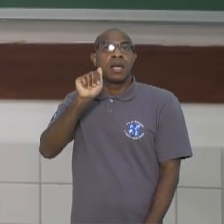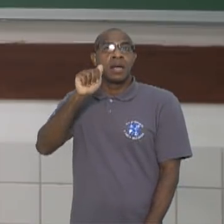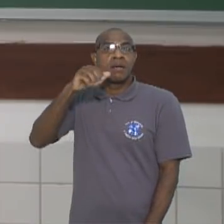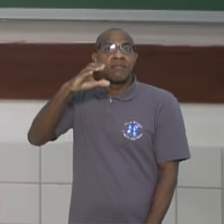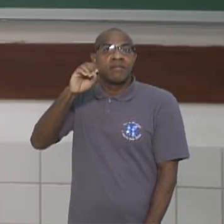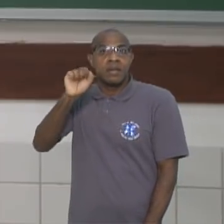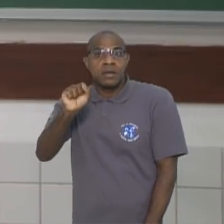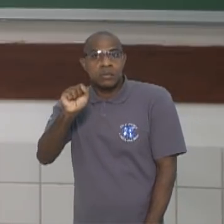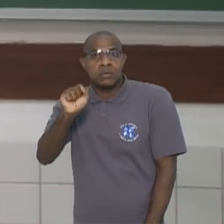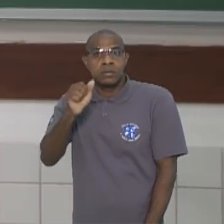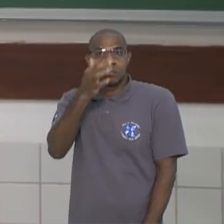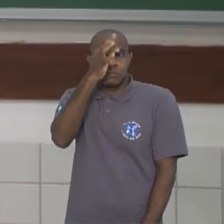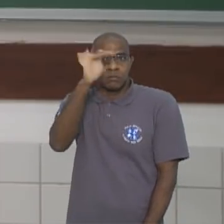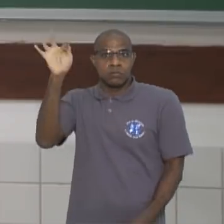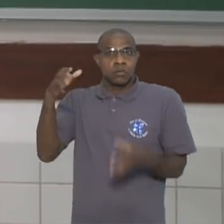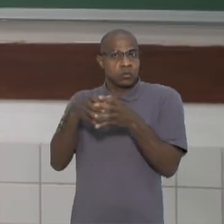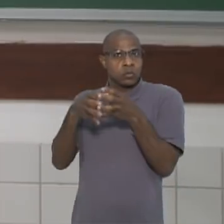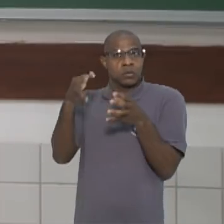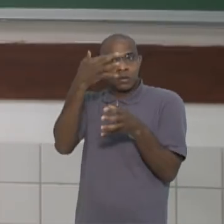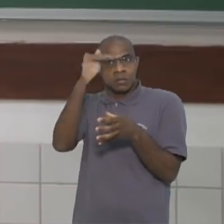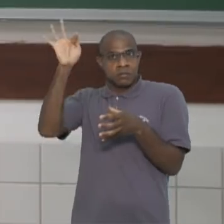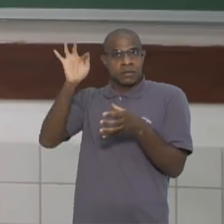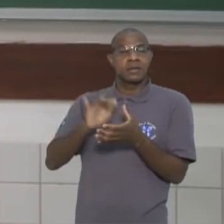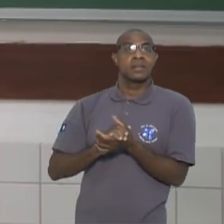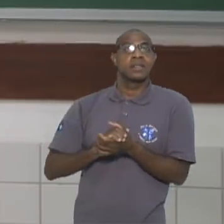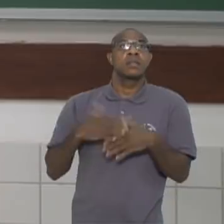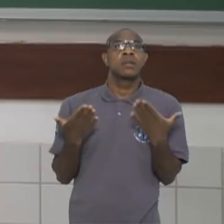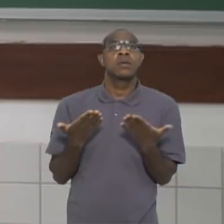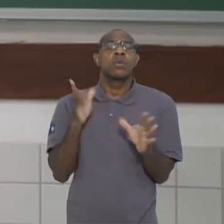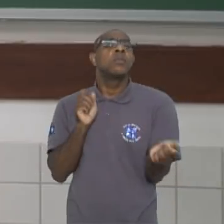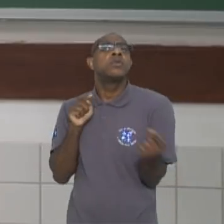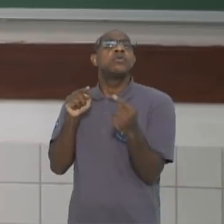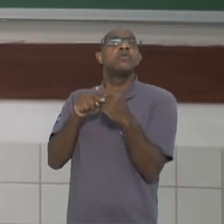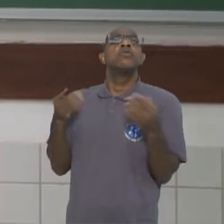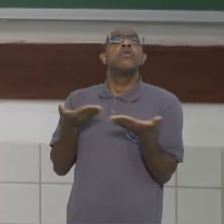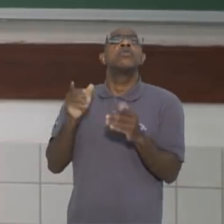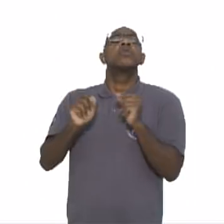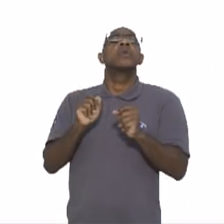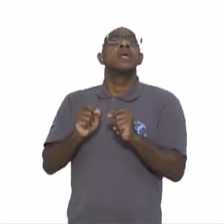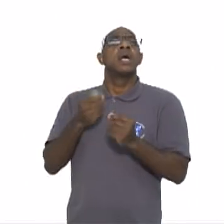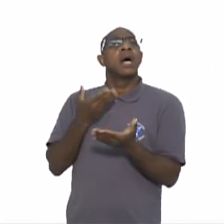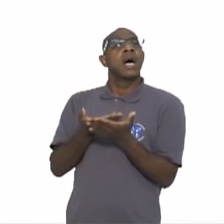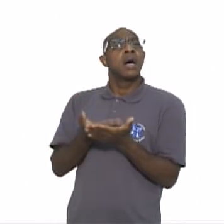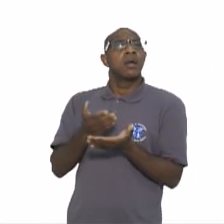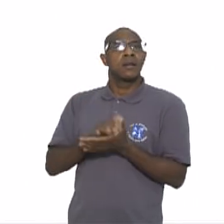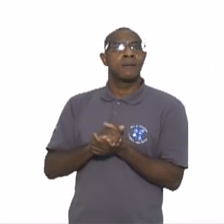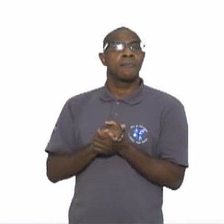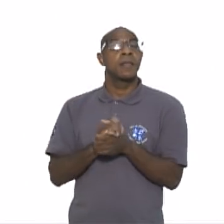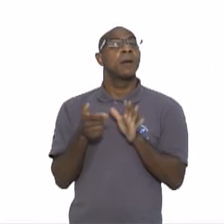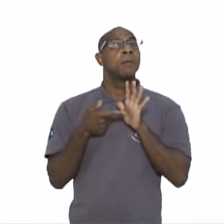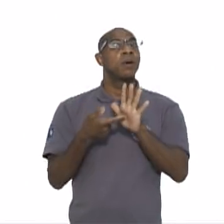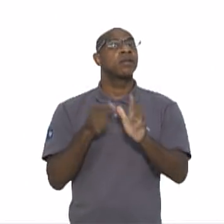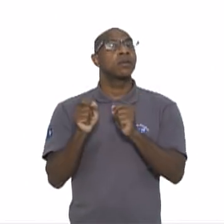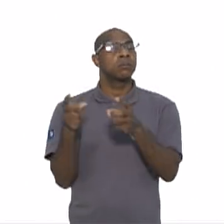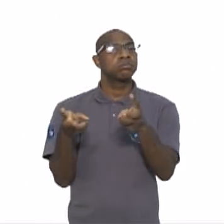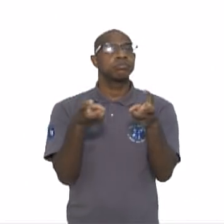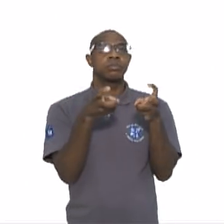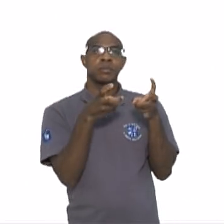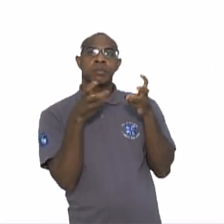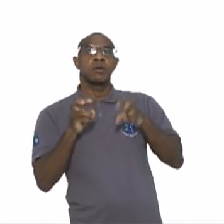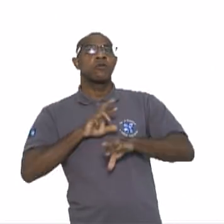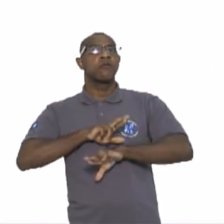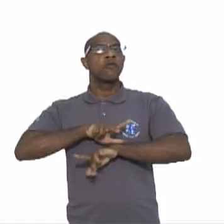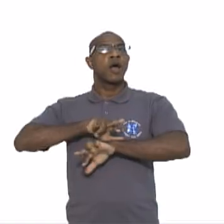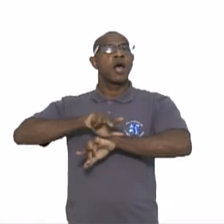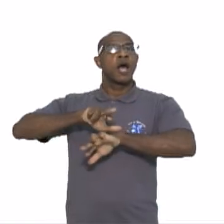ter em mente os objetivos da aula de hoje. E quais serão os nossos objetivos? Identificar e analisar